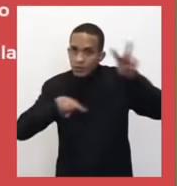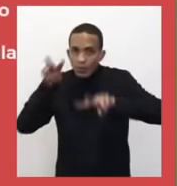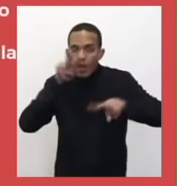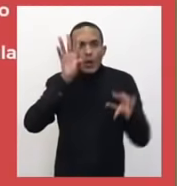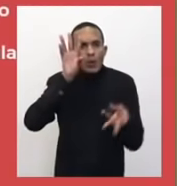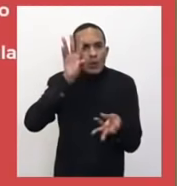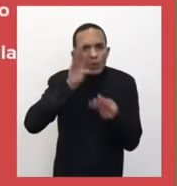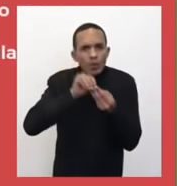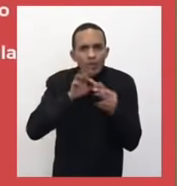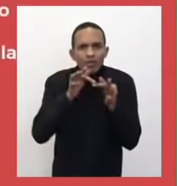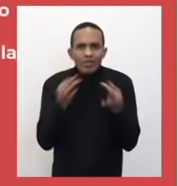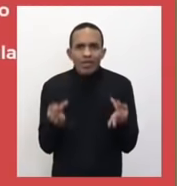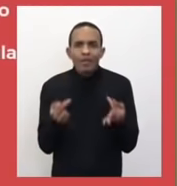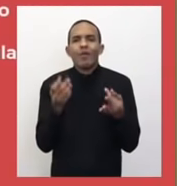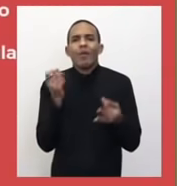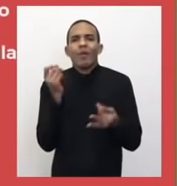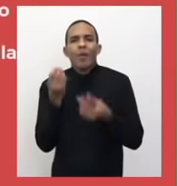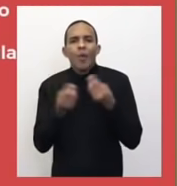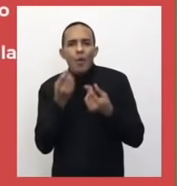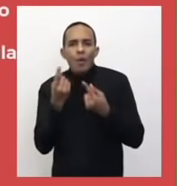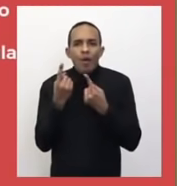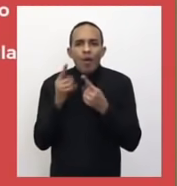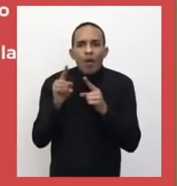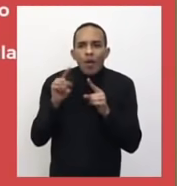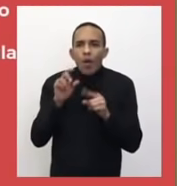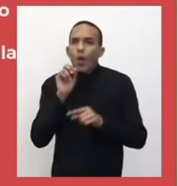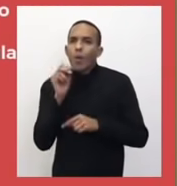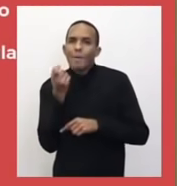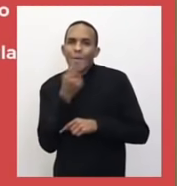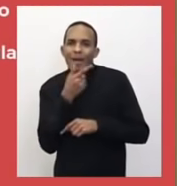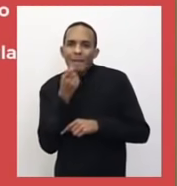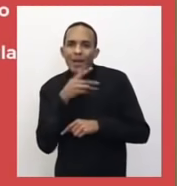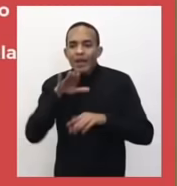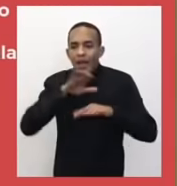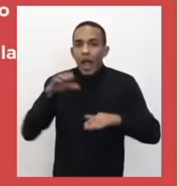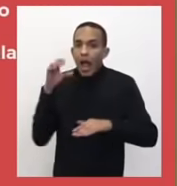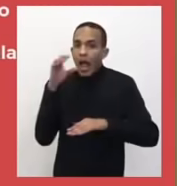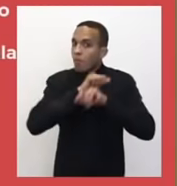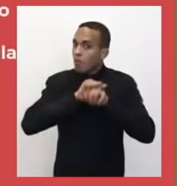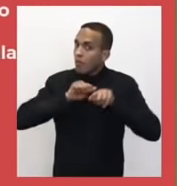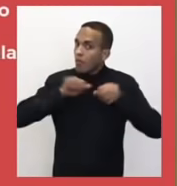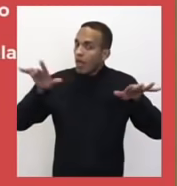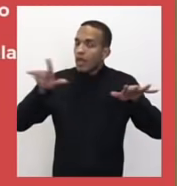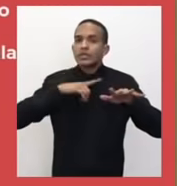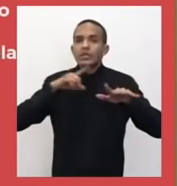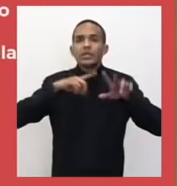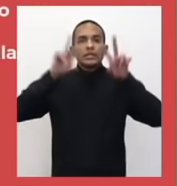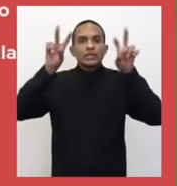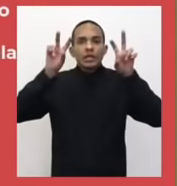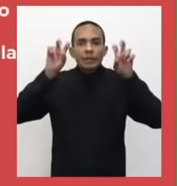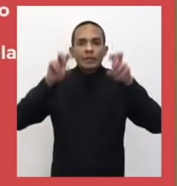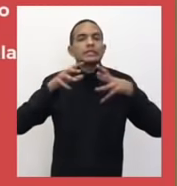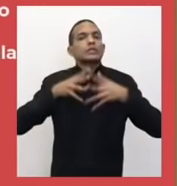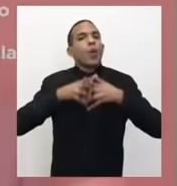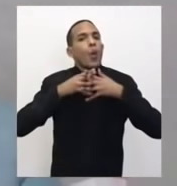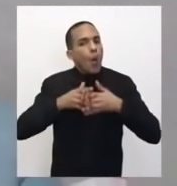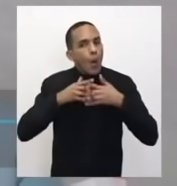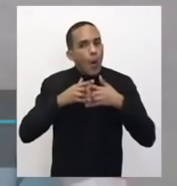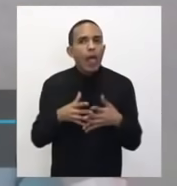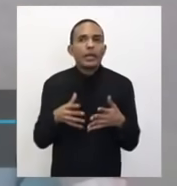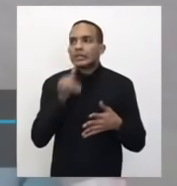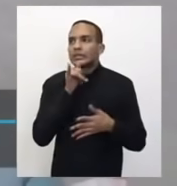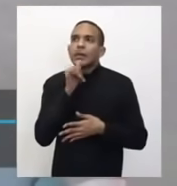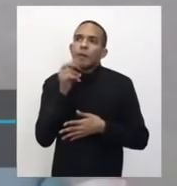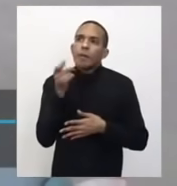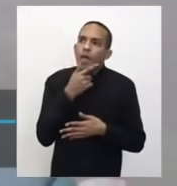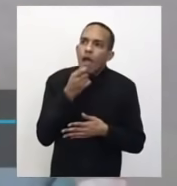tom de sátira ou humor, e circula com rapidez pela internet, sintetiza assuntos complexos, às vezes